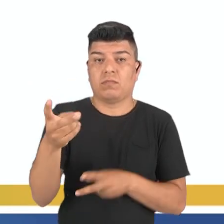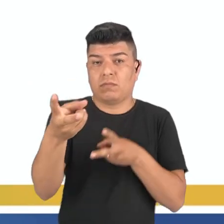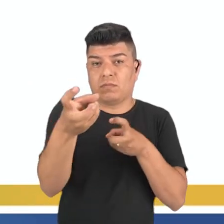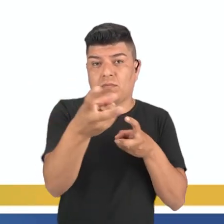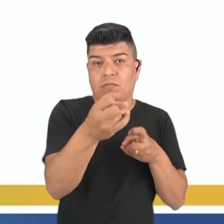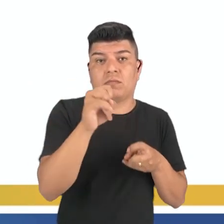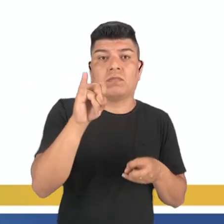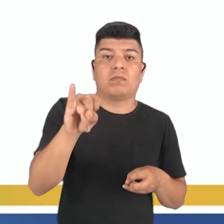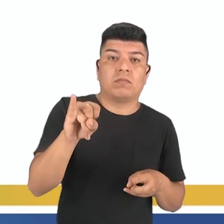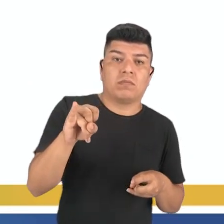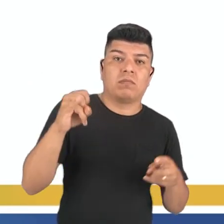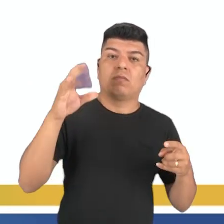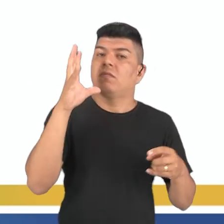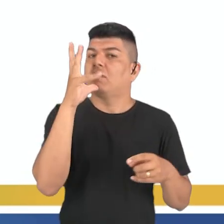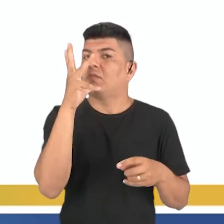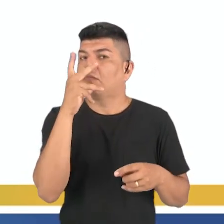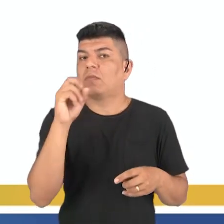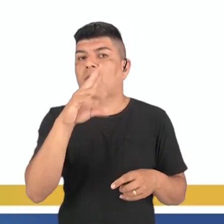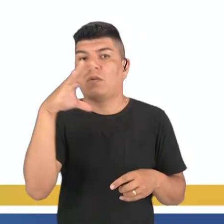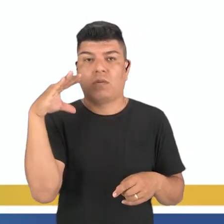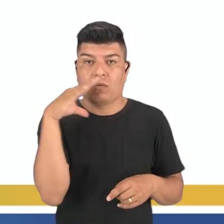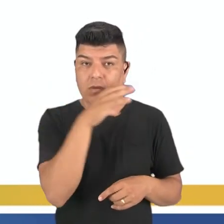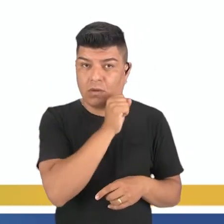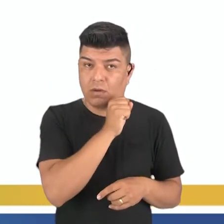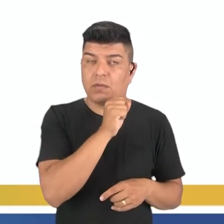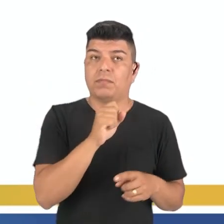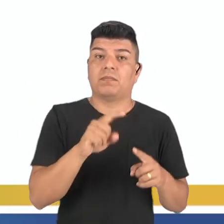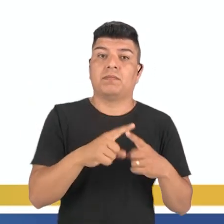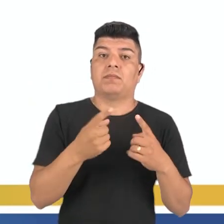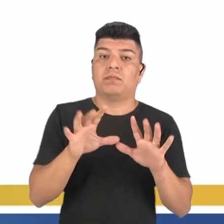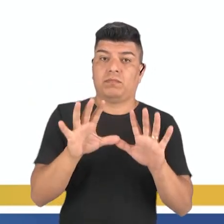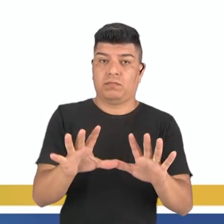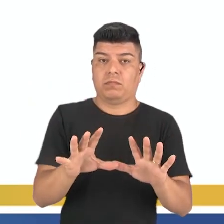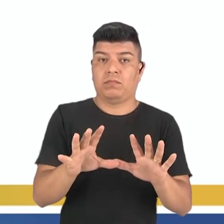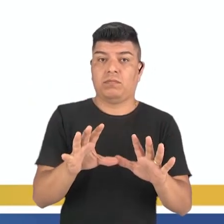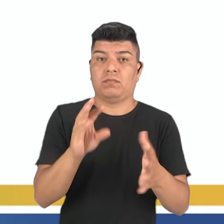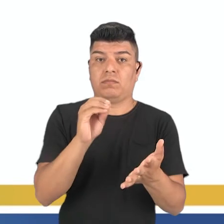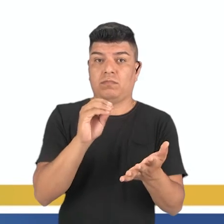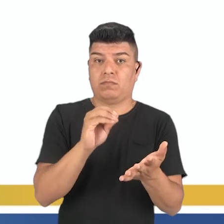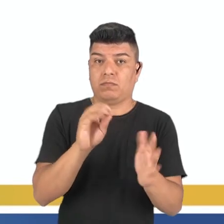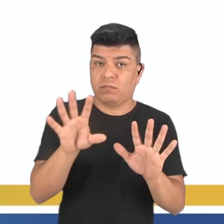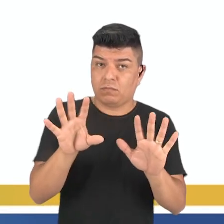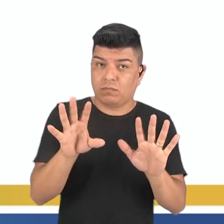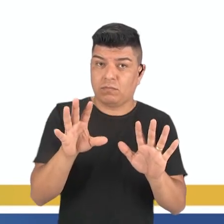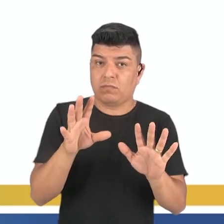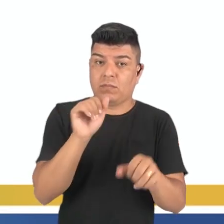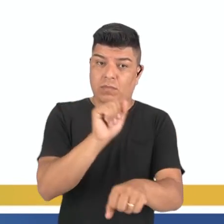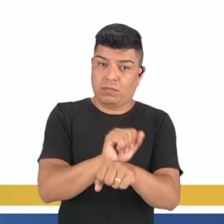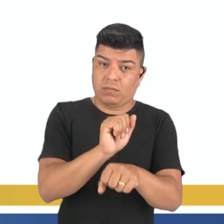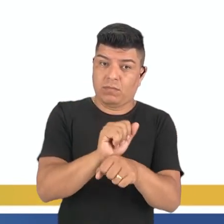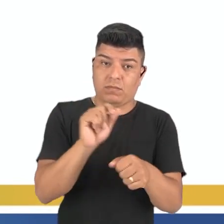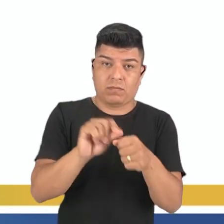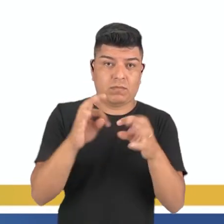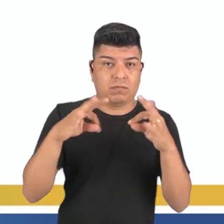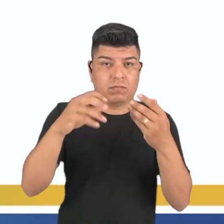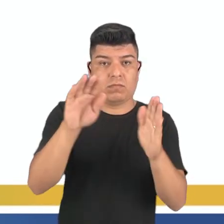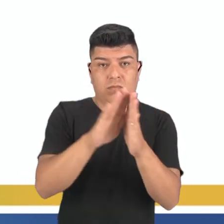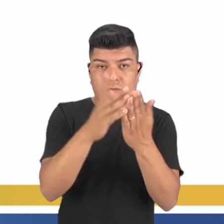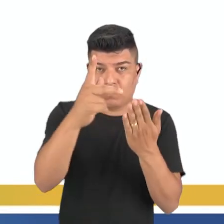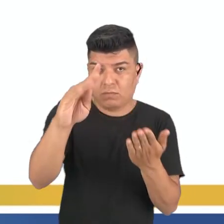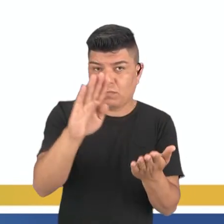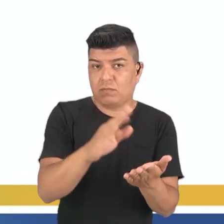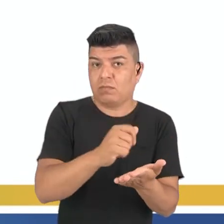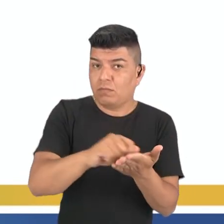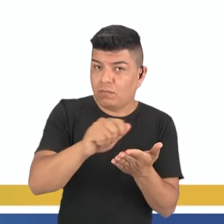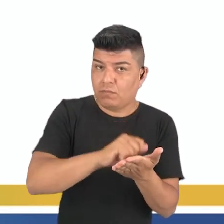identifique se o som é longo ou curto e deixe um espaço para a pausa. Faça tudo isso no caderno. E